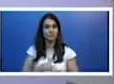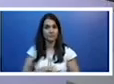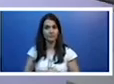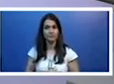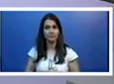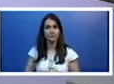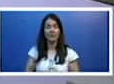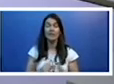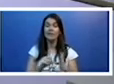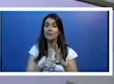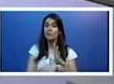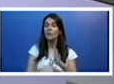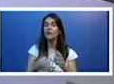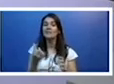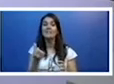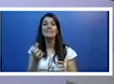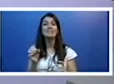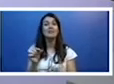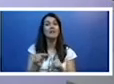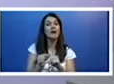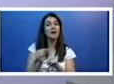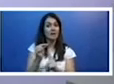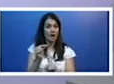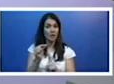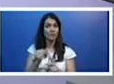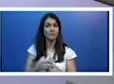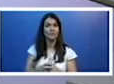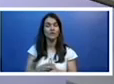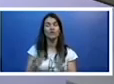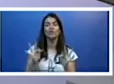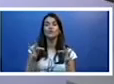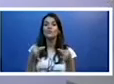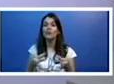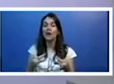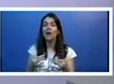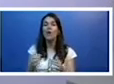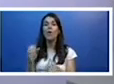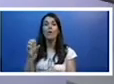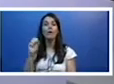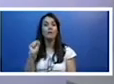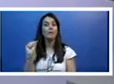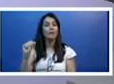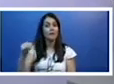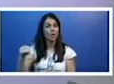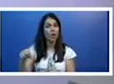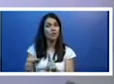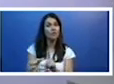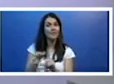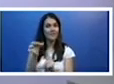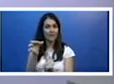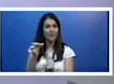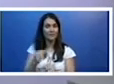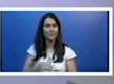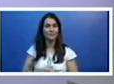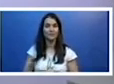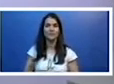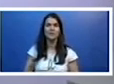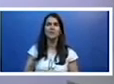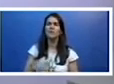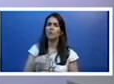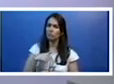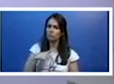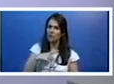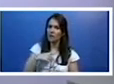graus aqui, até 60, aí o final até 89 graus, certo? Então nessa tabela tem o ângulo,